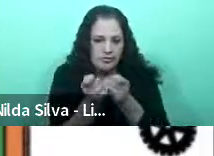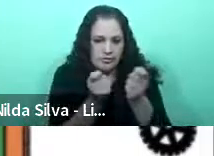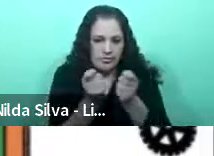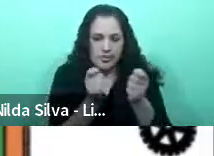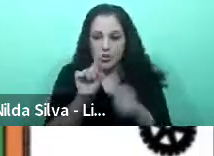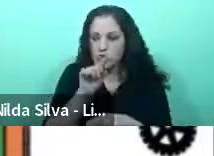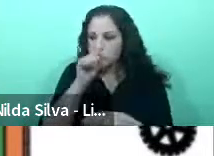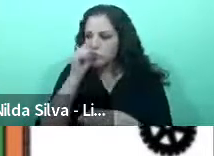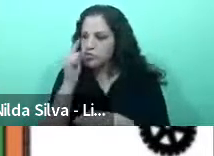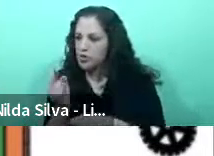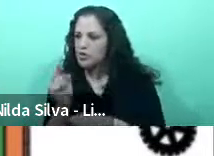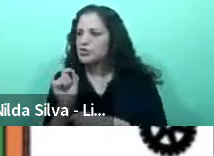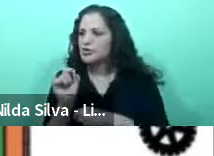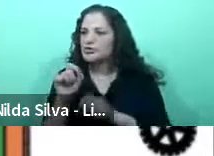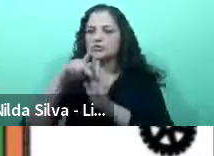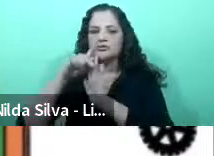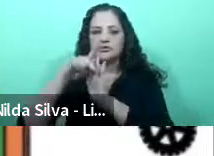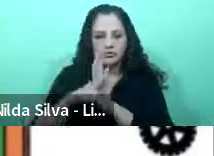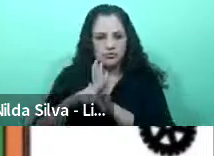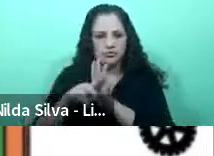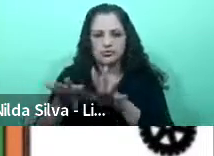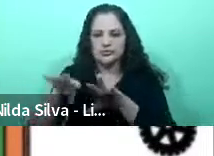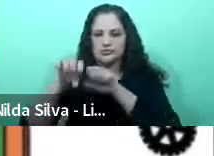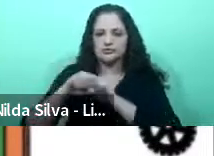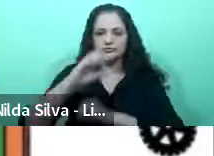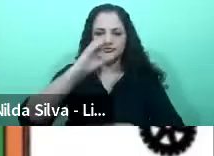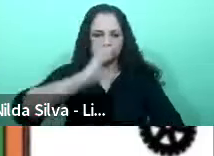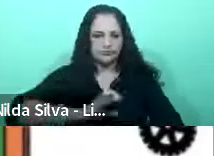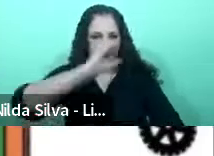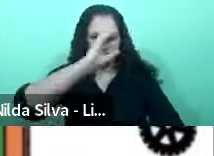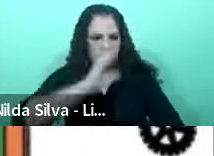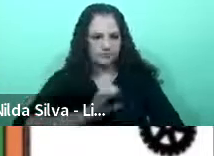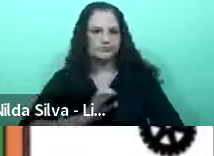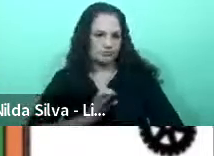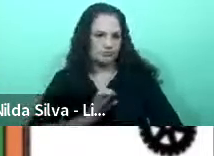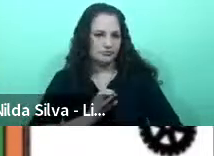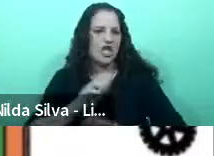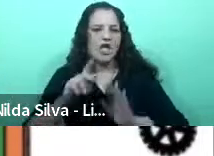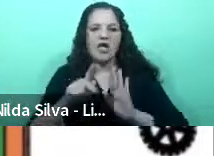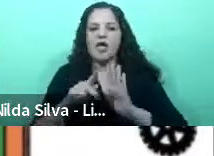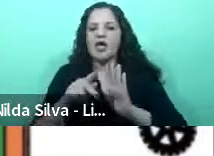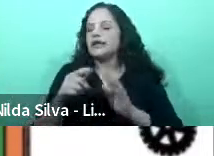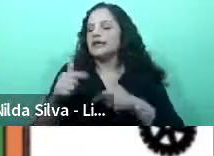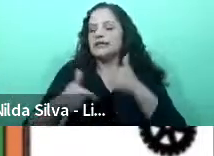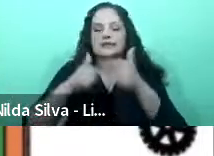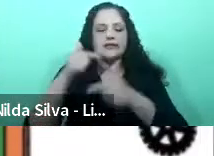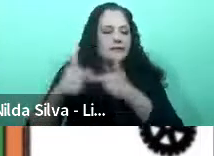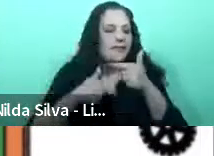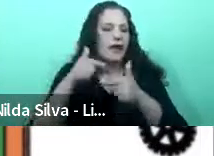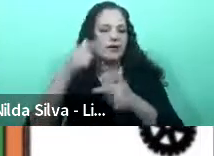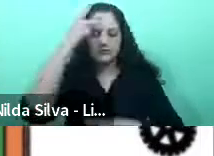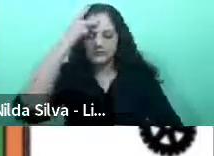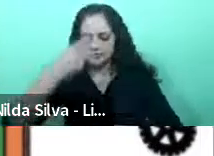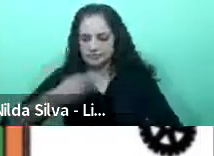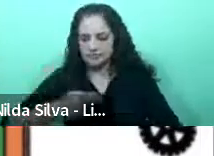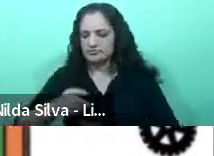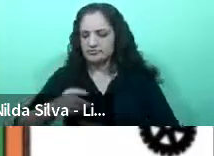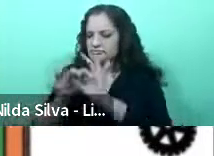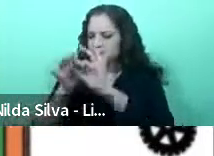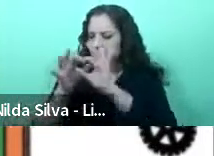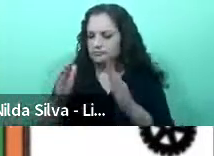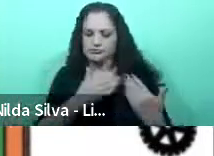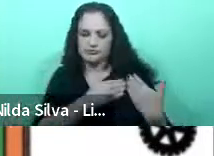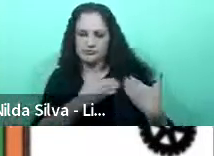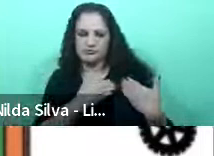um projeto formativo de cidadãos autônomos, livres e responsáveis. Não que isso deva ser visto sempre de forma